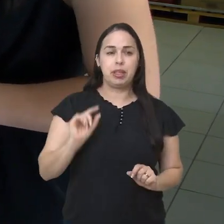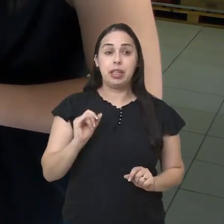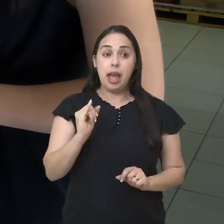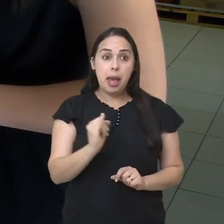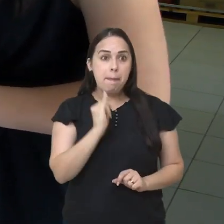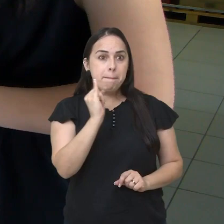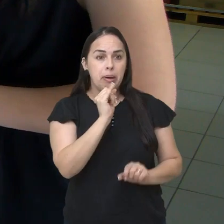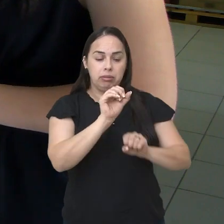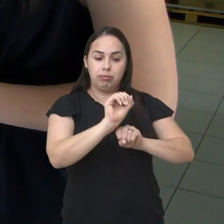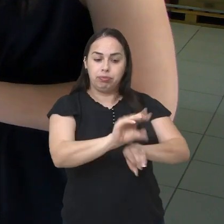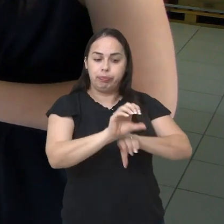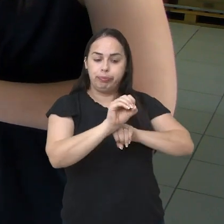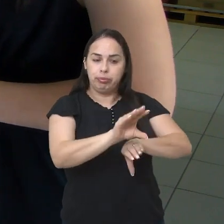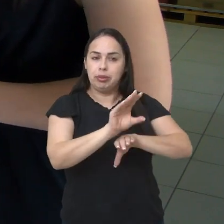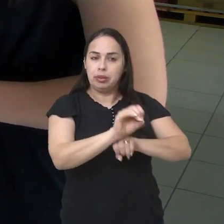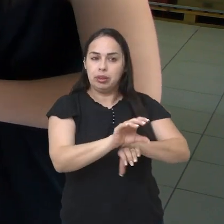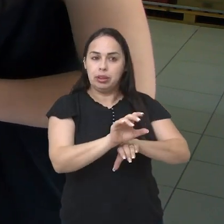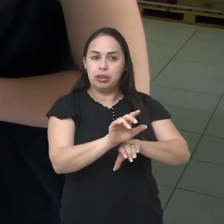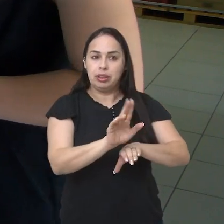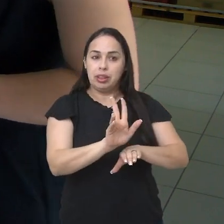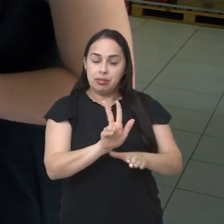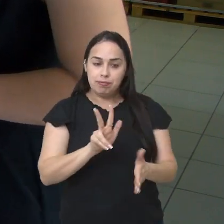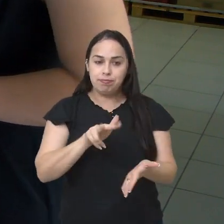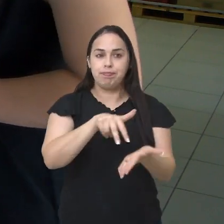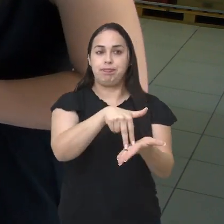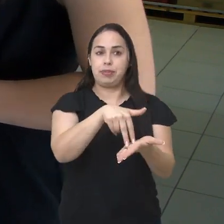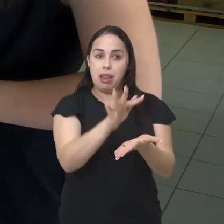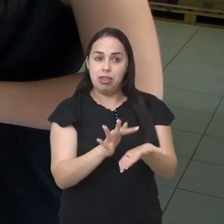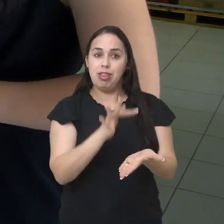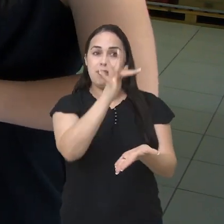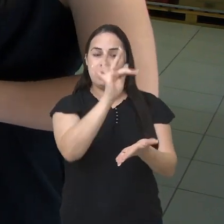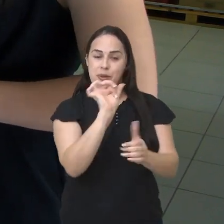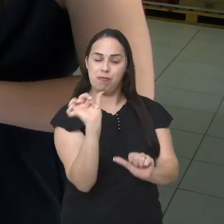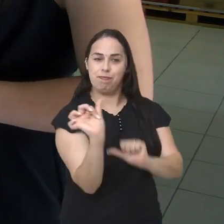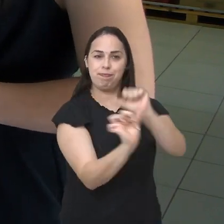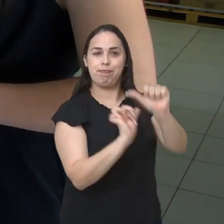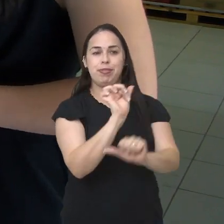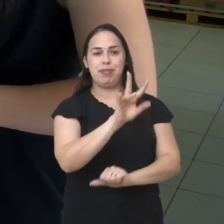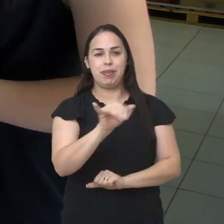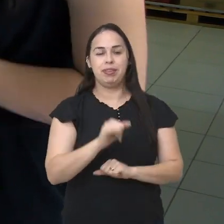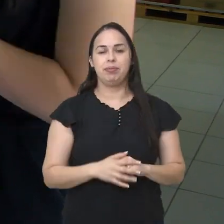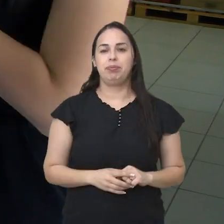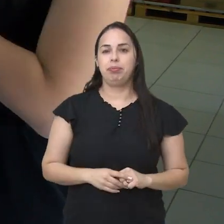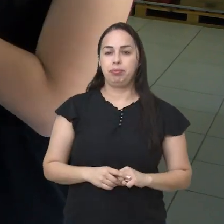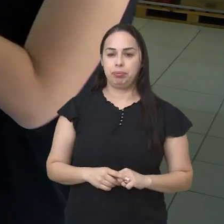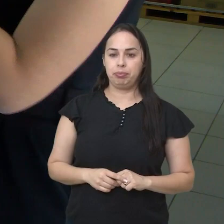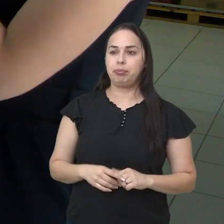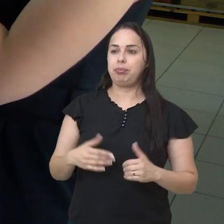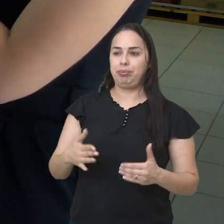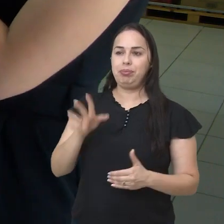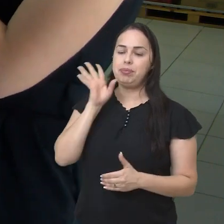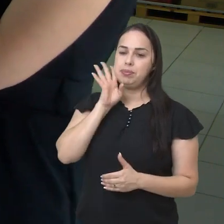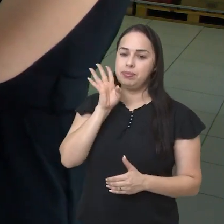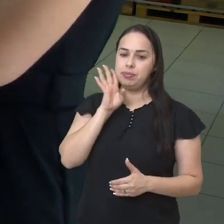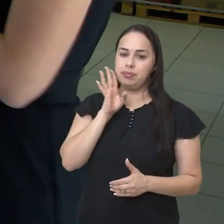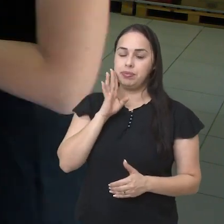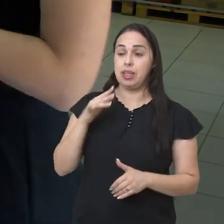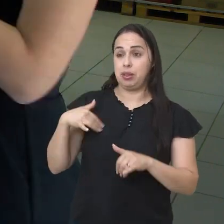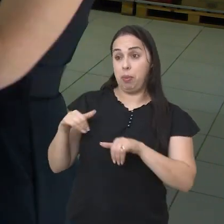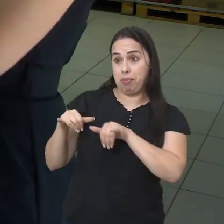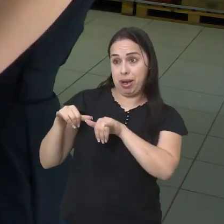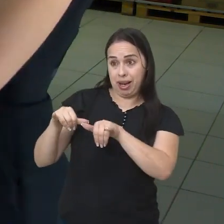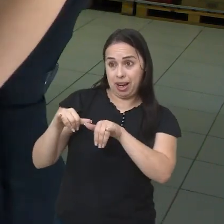importante porque potencializa realmente futuro de transformação nas famílias. Uhum. Bacana. E aí o mercado